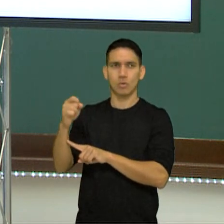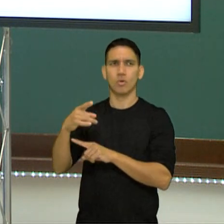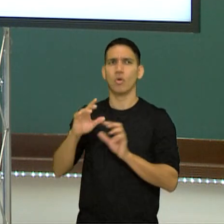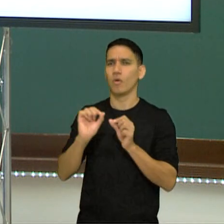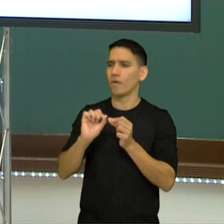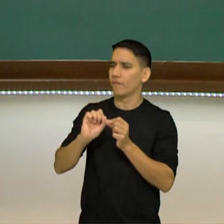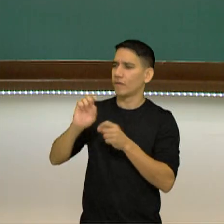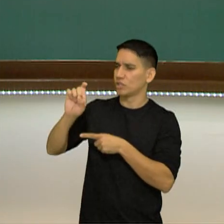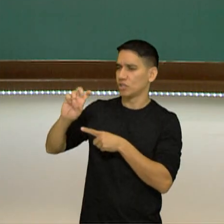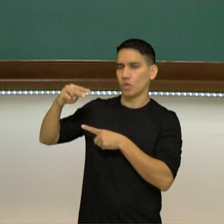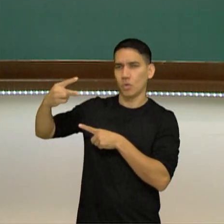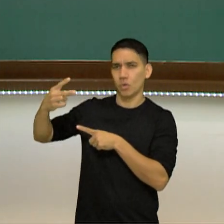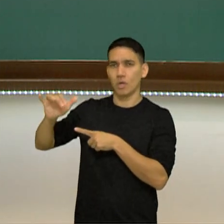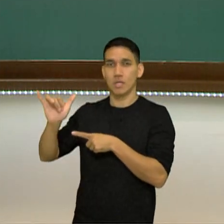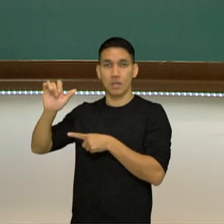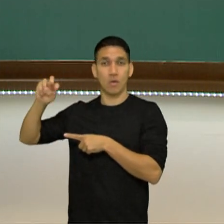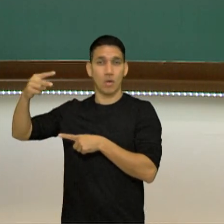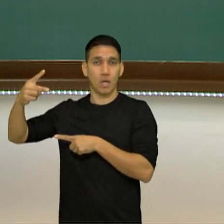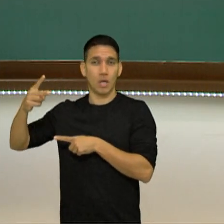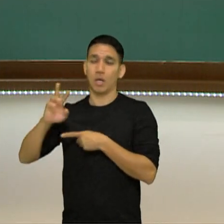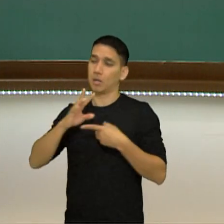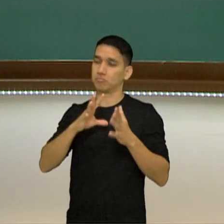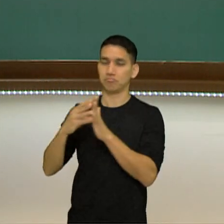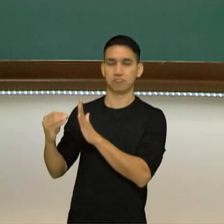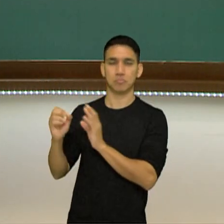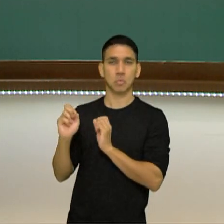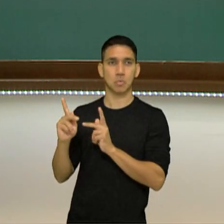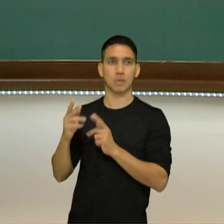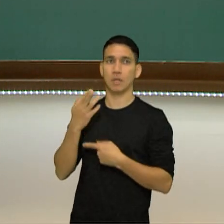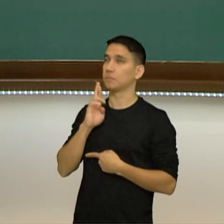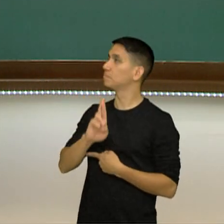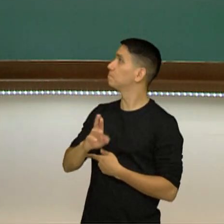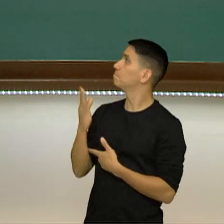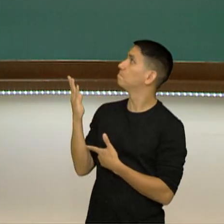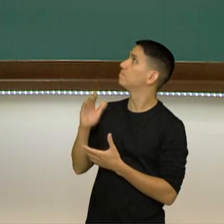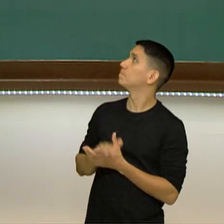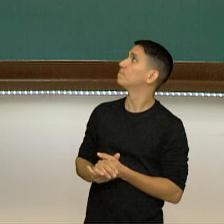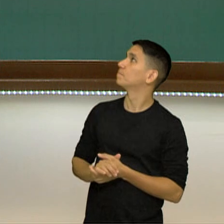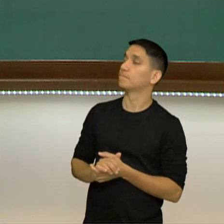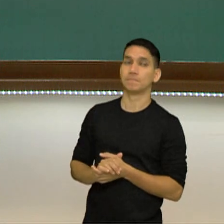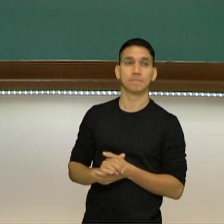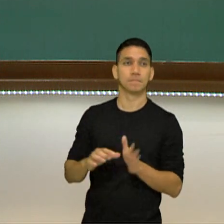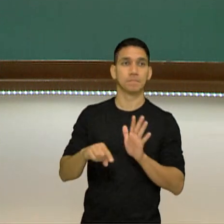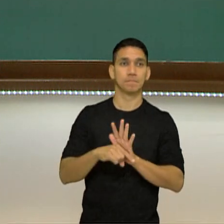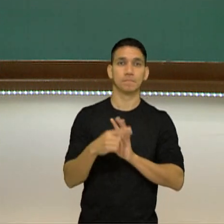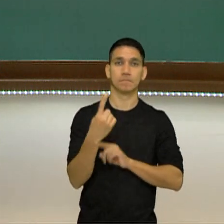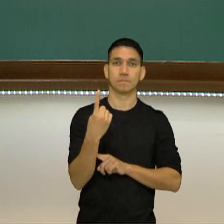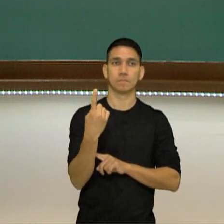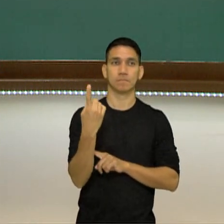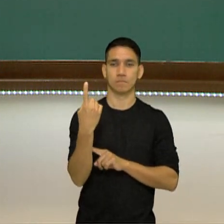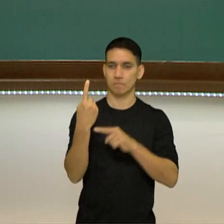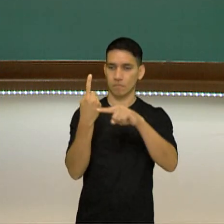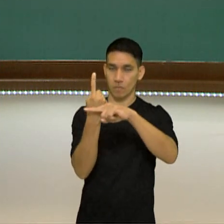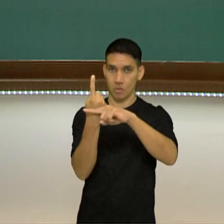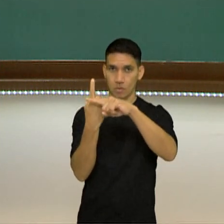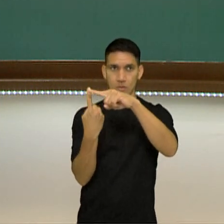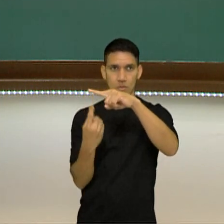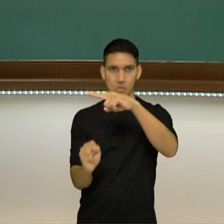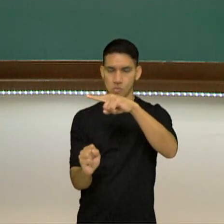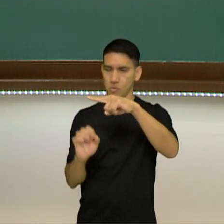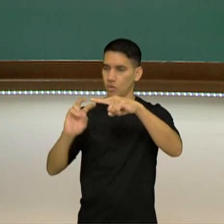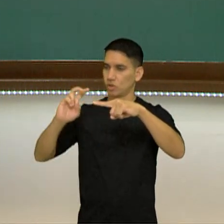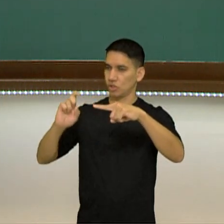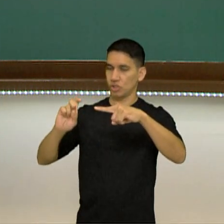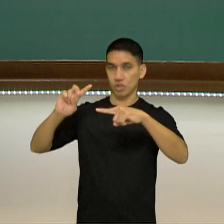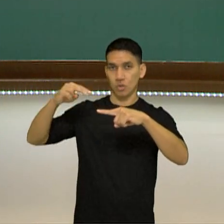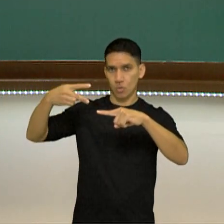repete o y ao quadrado Ok então tá ali o meu resultado Oi e aí acertou essa